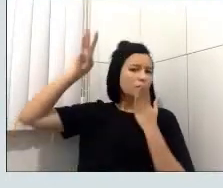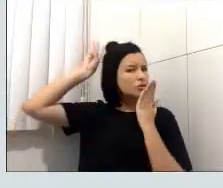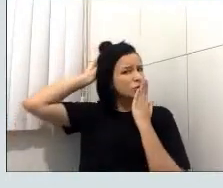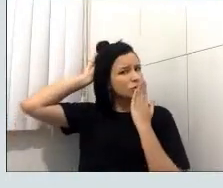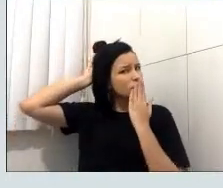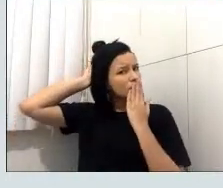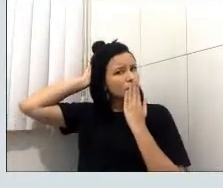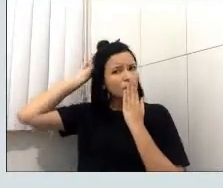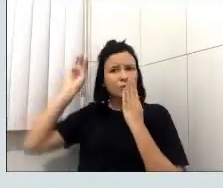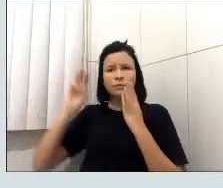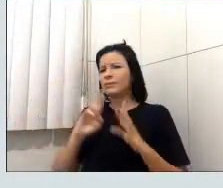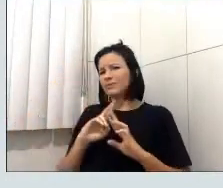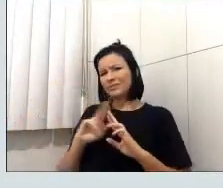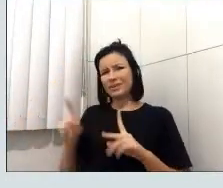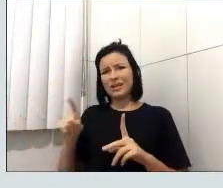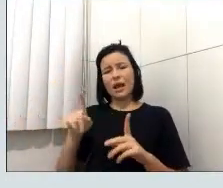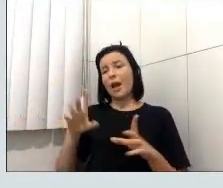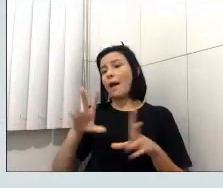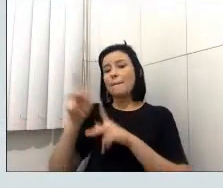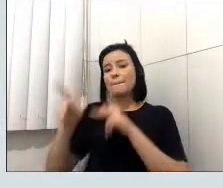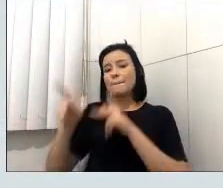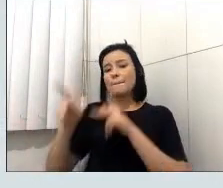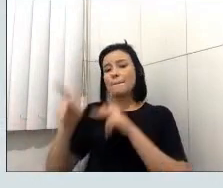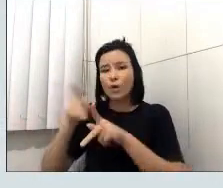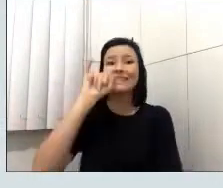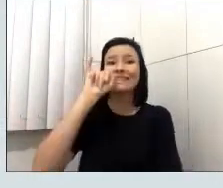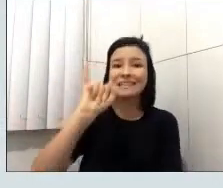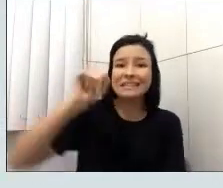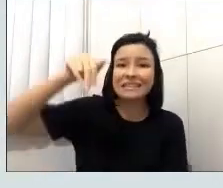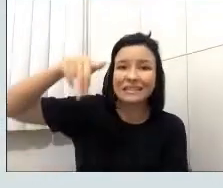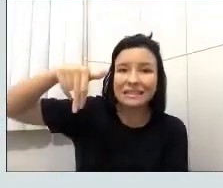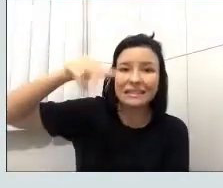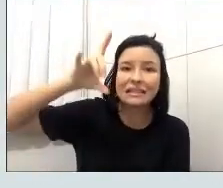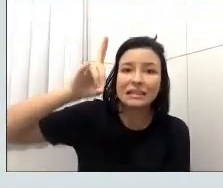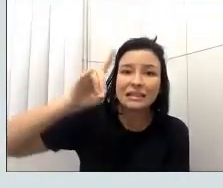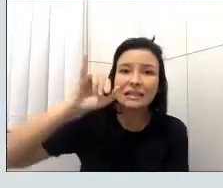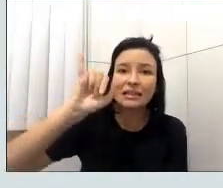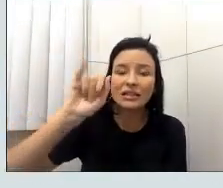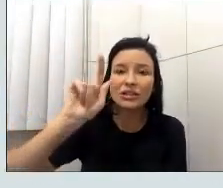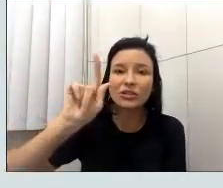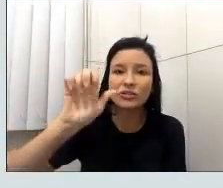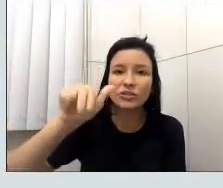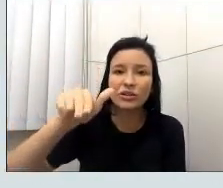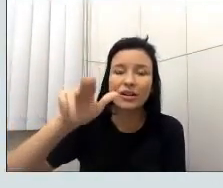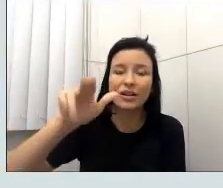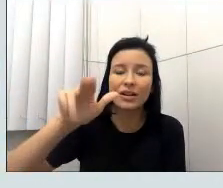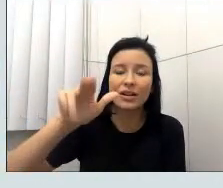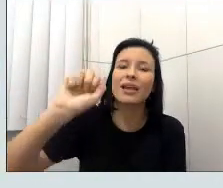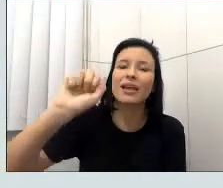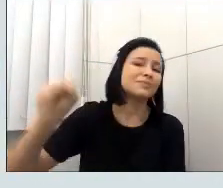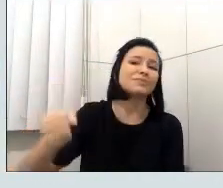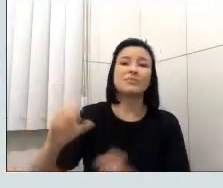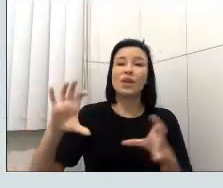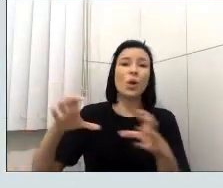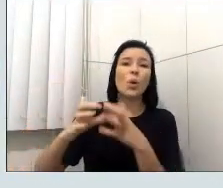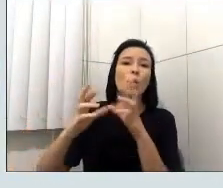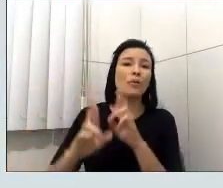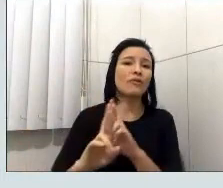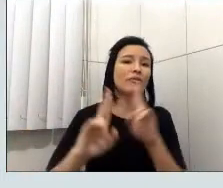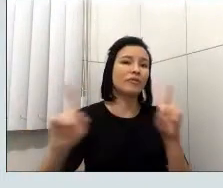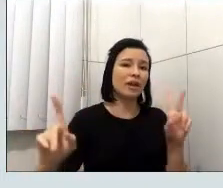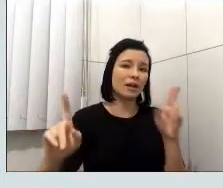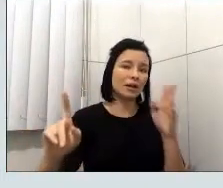índio, são os povos indígenas, são grupos diferentes. A gente tem muita coisa na